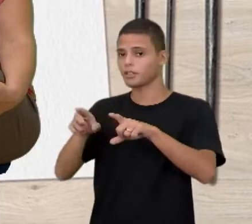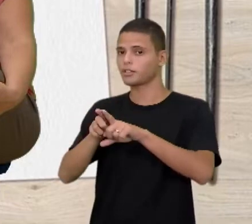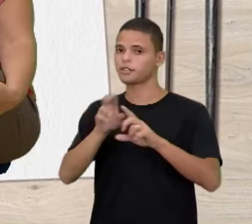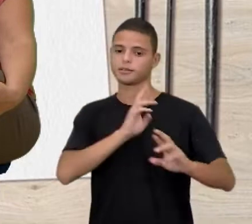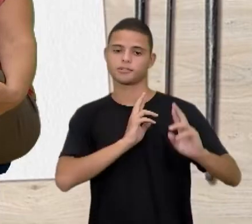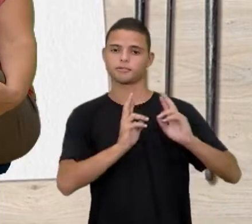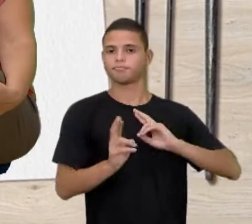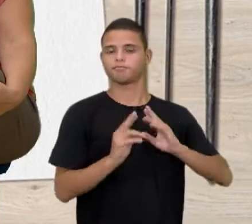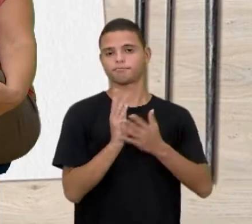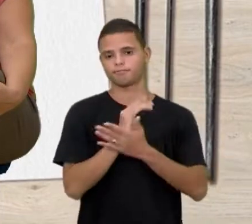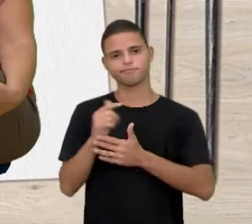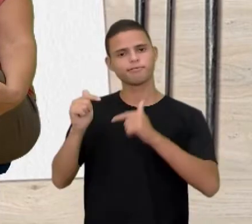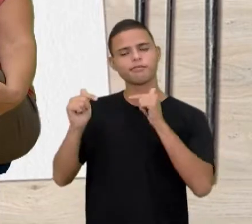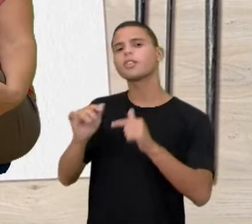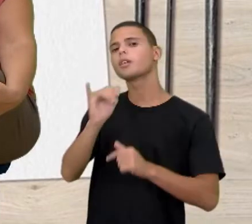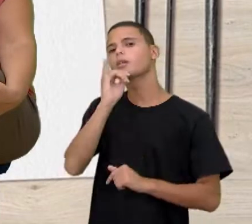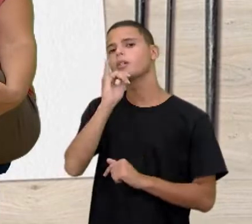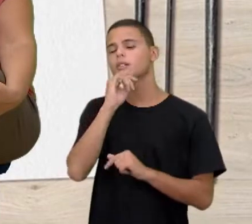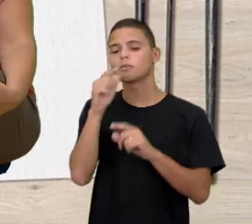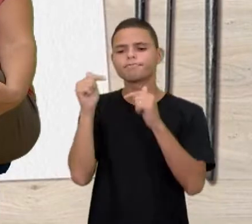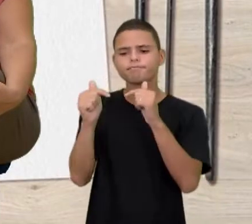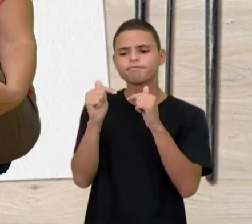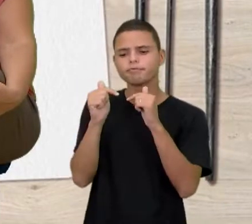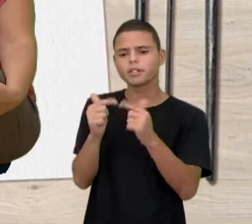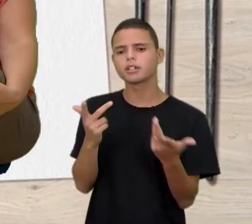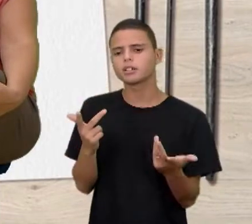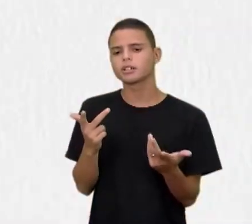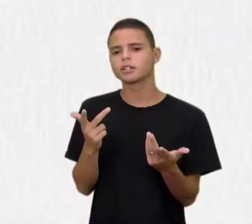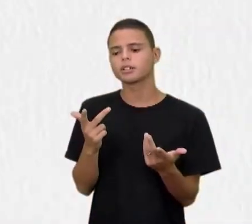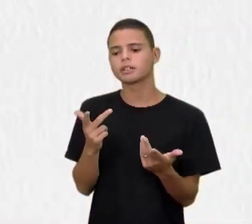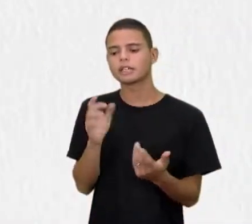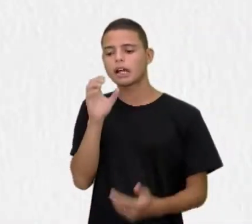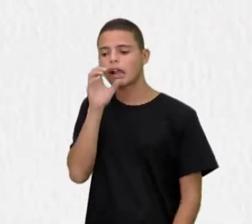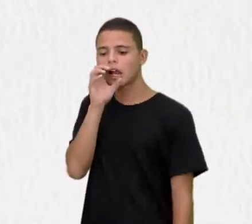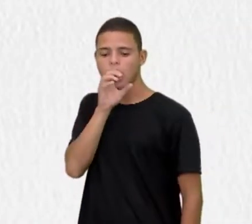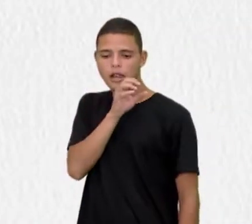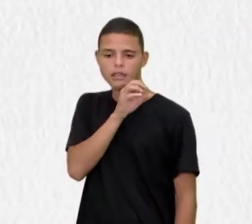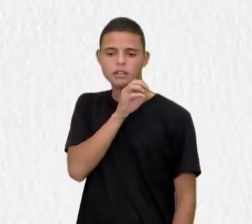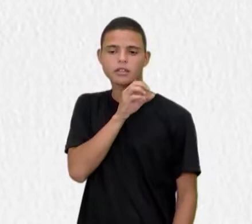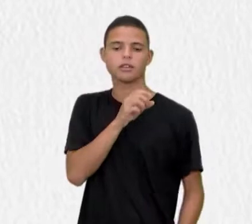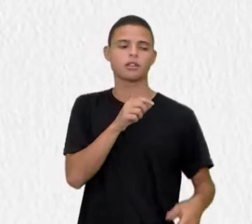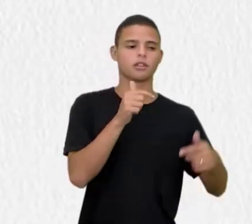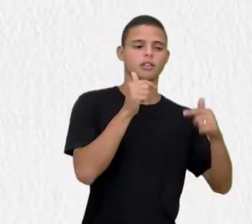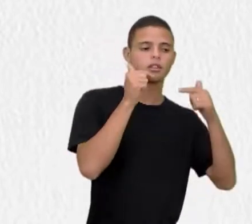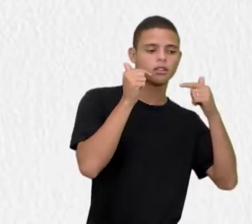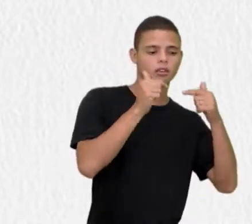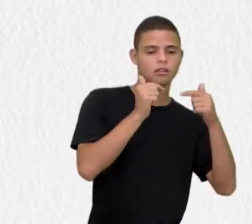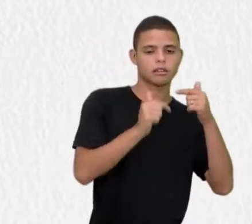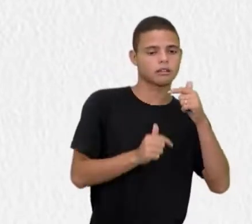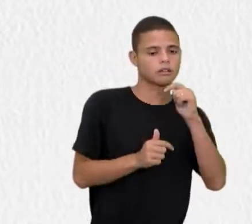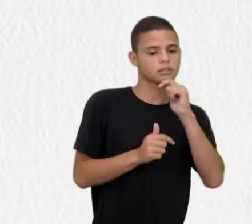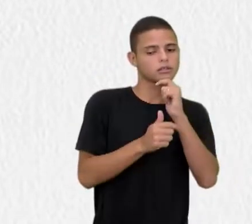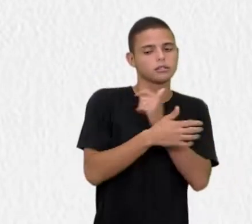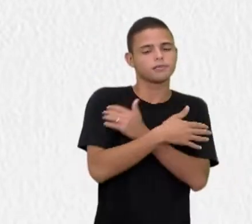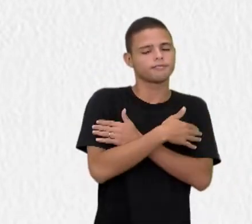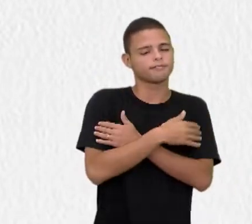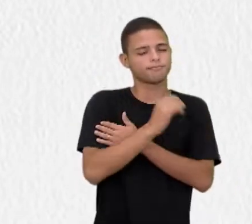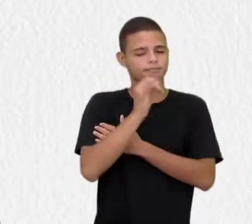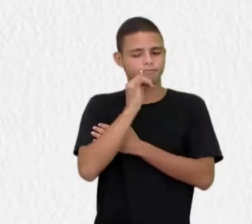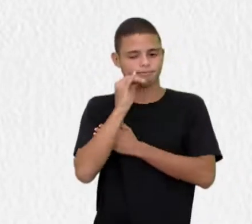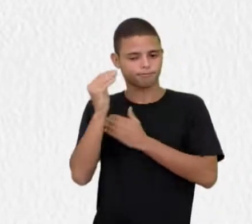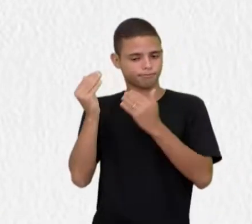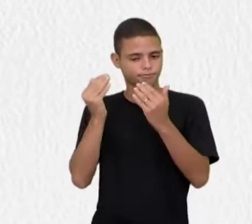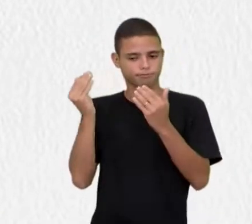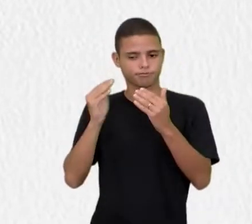aos memes. É como se fosse um meme quente e um meme frio, né? Que a gente fala dentro dessa pesquisa do meme.